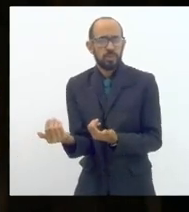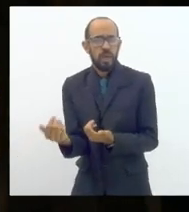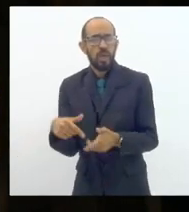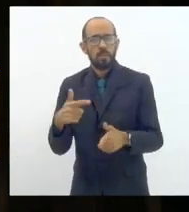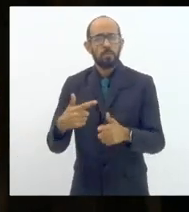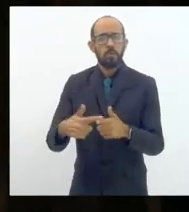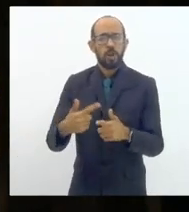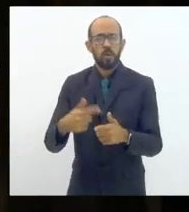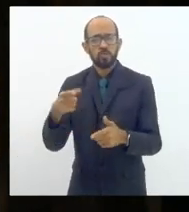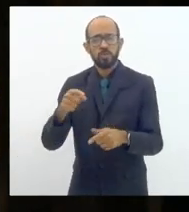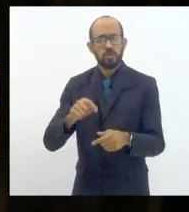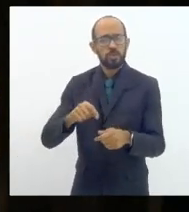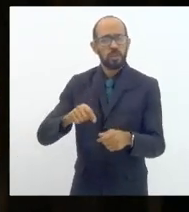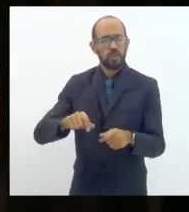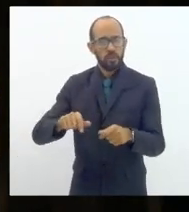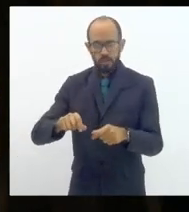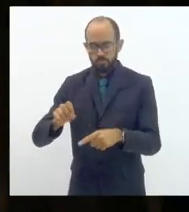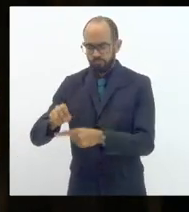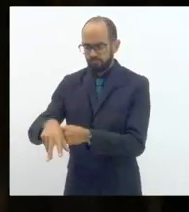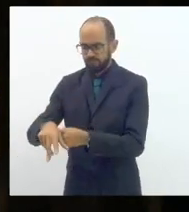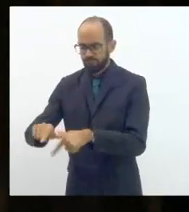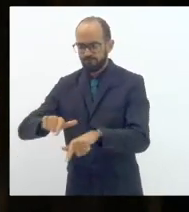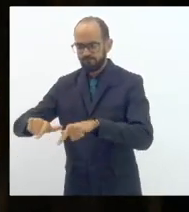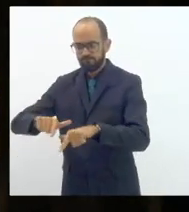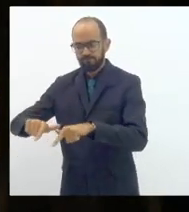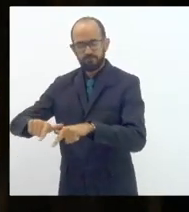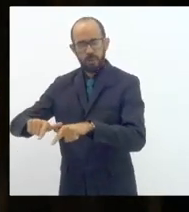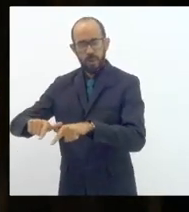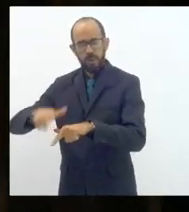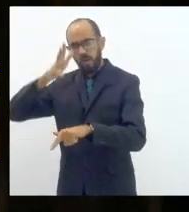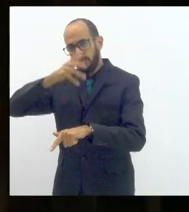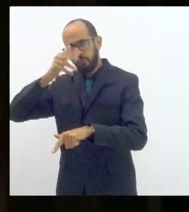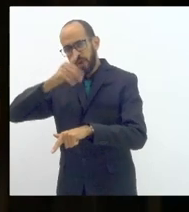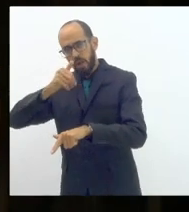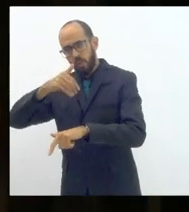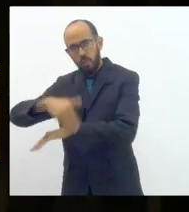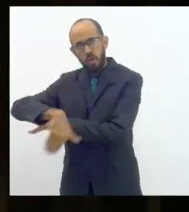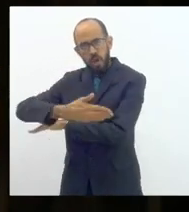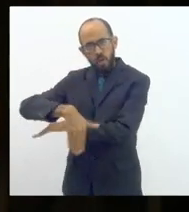dos responsáveis, o que os leva a vender bala e outras coisas no sinal,